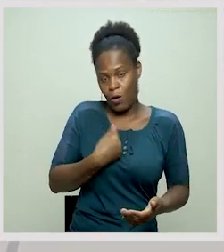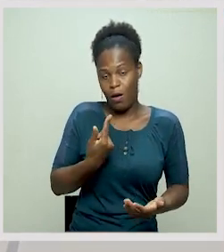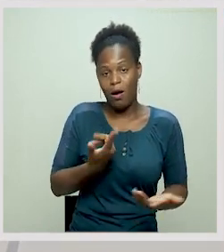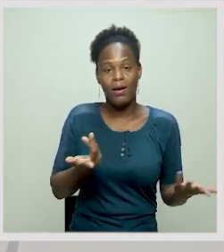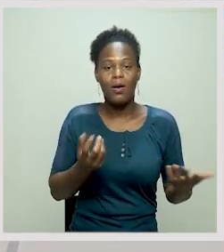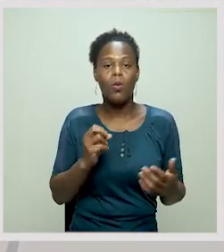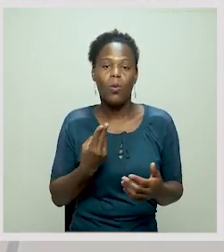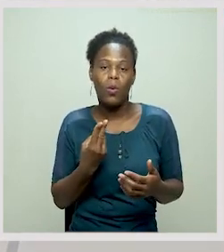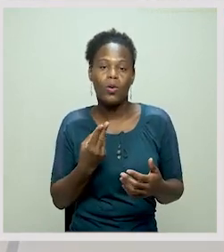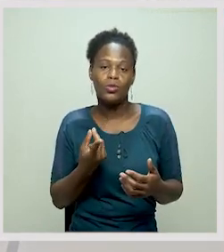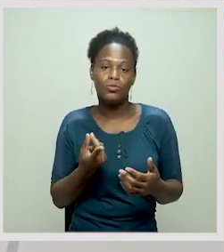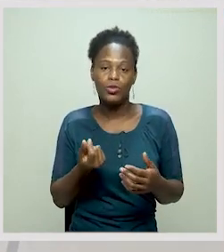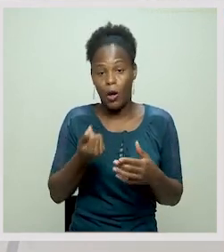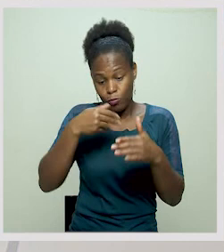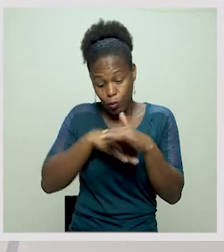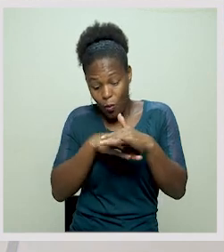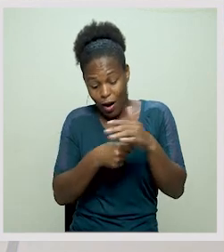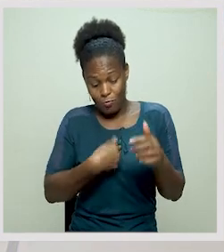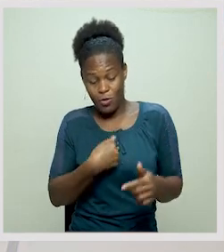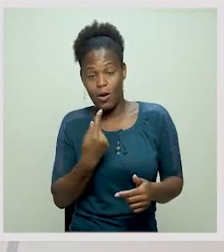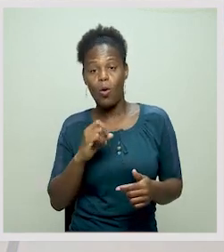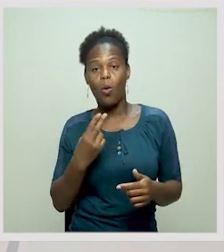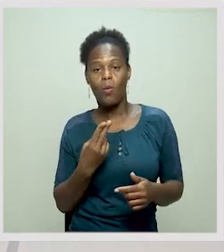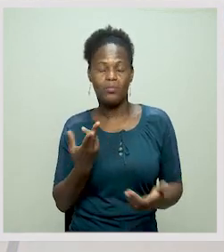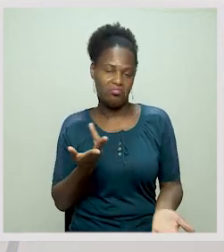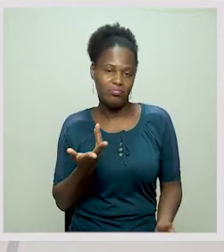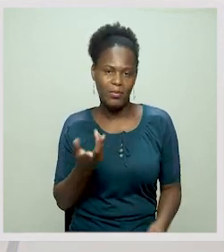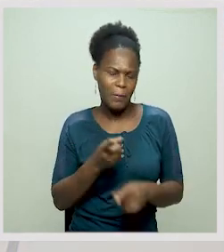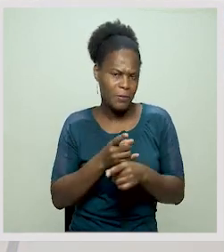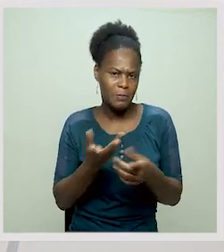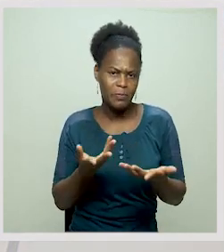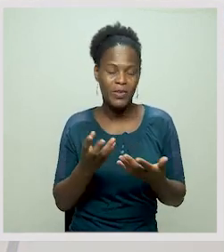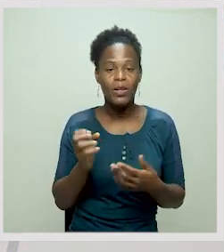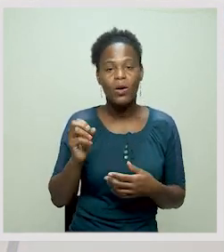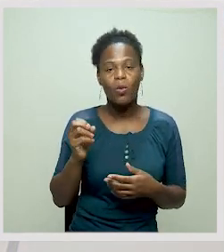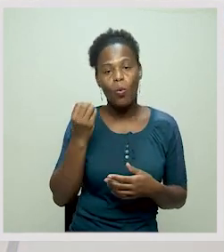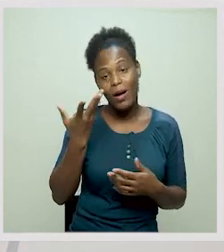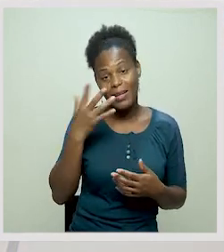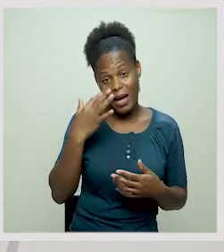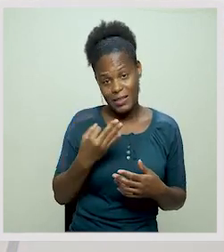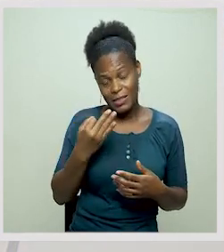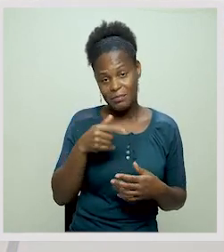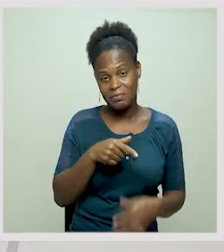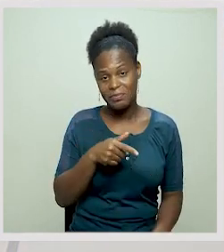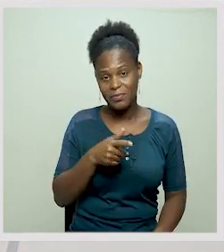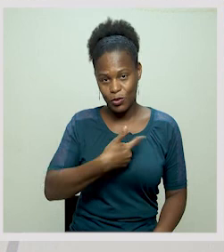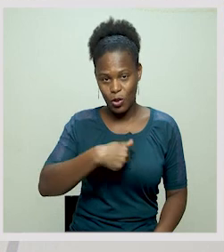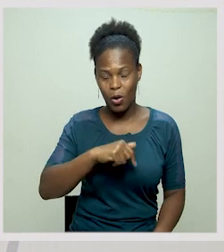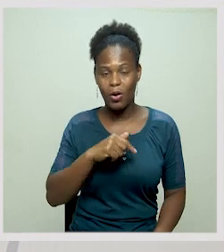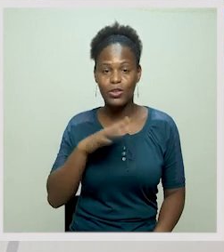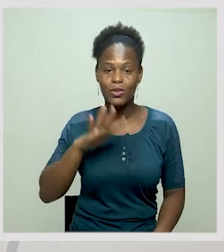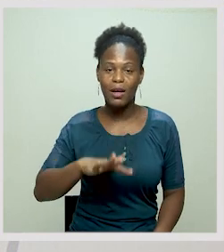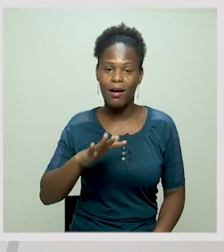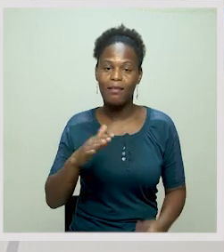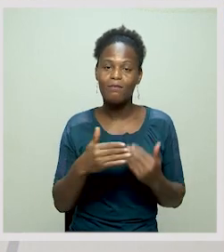próprios, ou seja, através dos fundos próprios ou do capital próprio. Quando assim é, nós